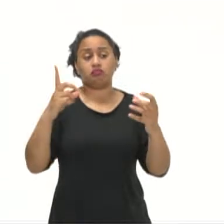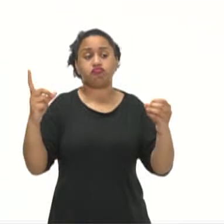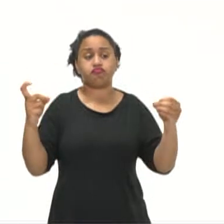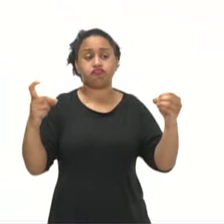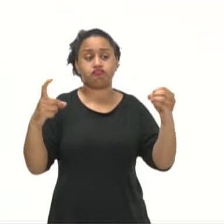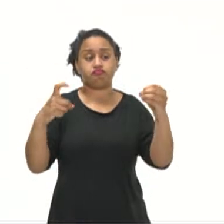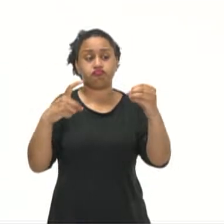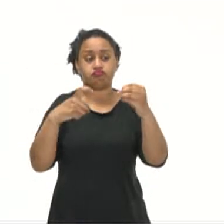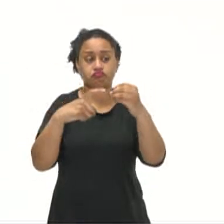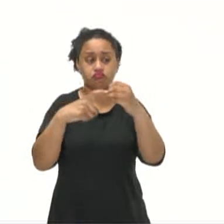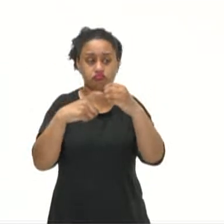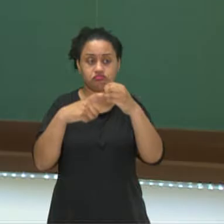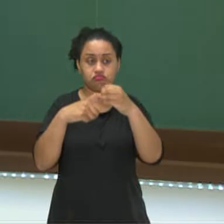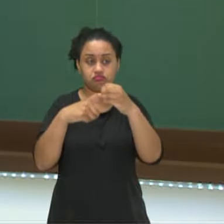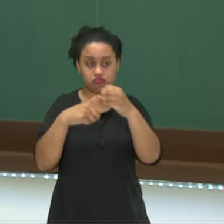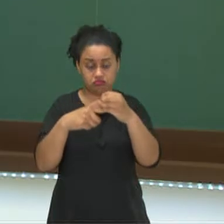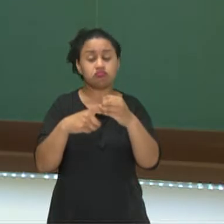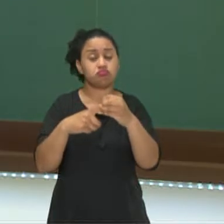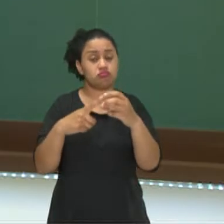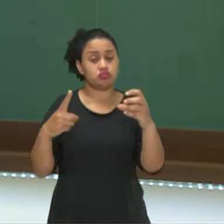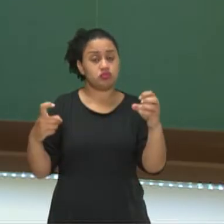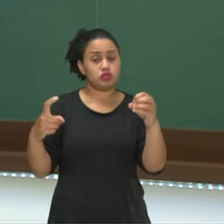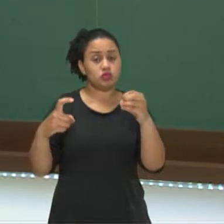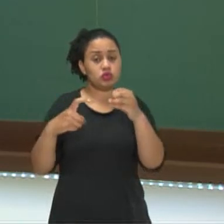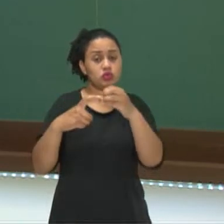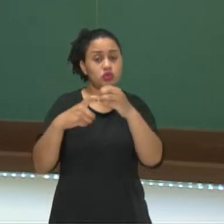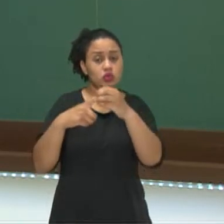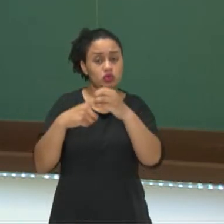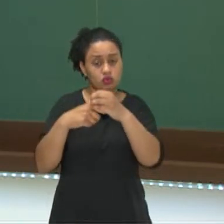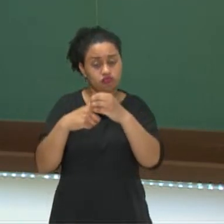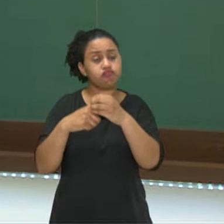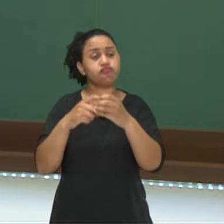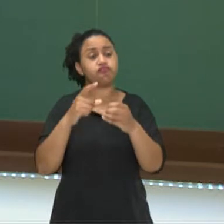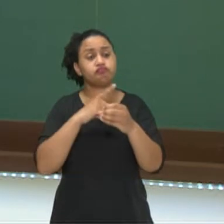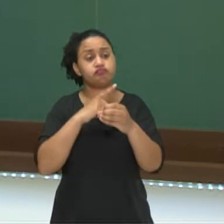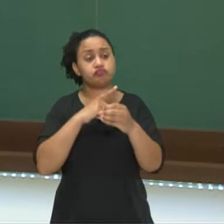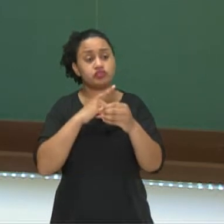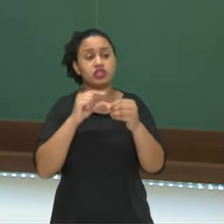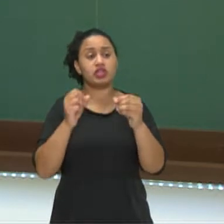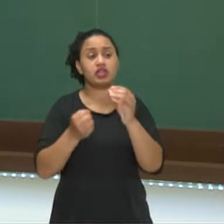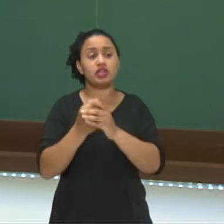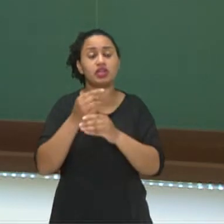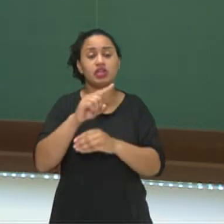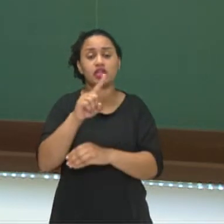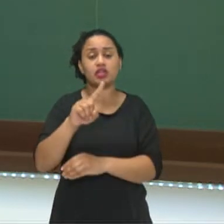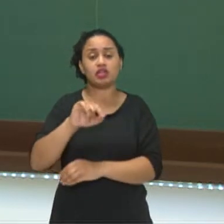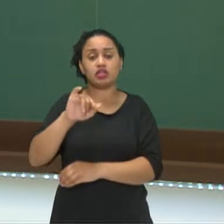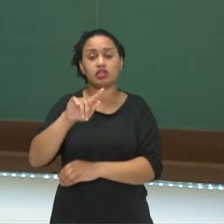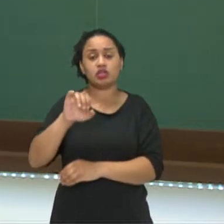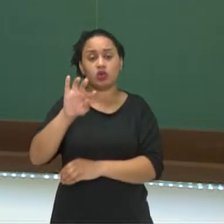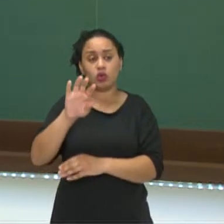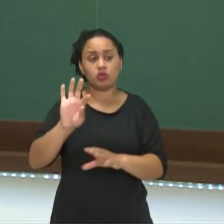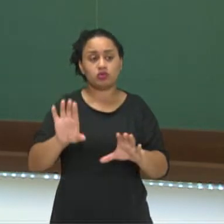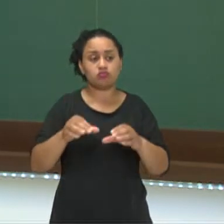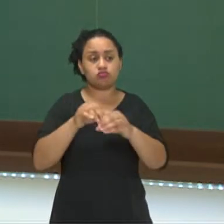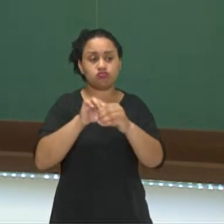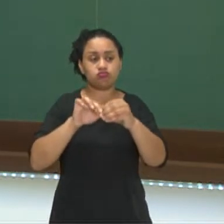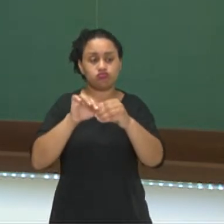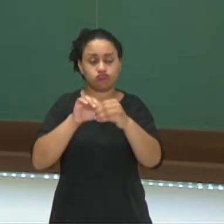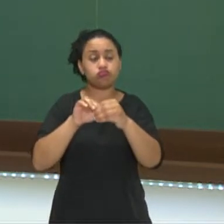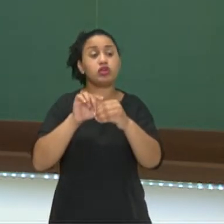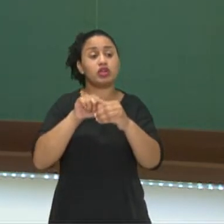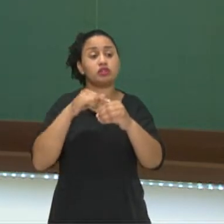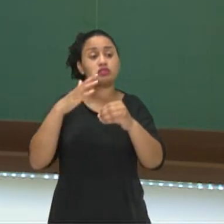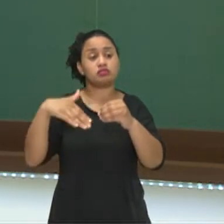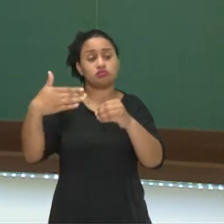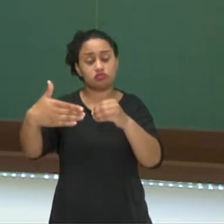a fecundação, que é a junção dos dois núcleos, então forma-se um zigoto. Esse processo